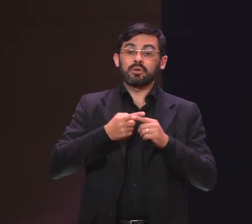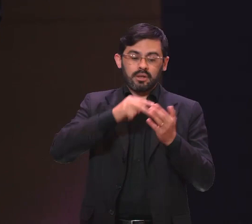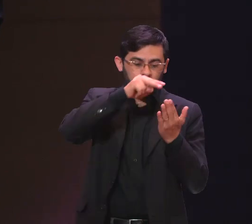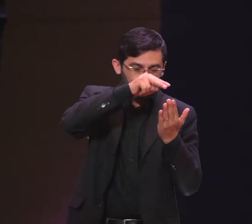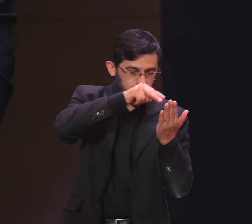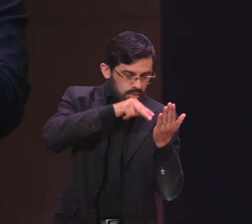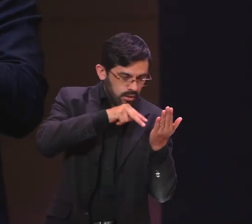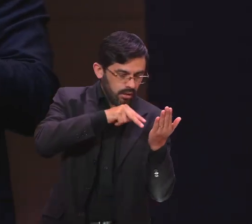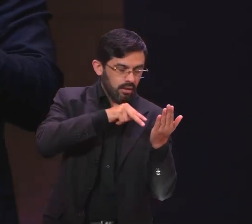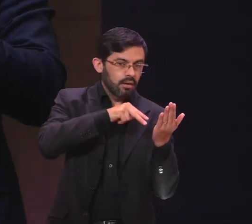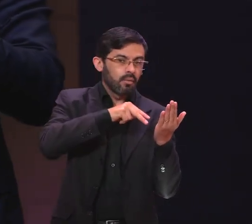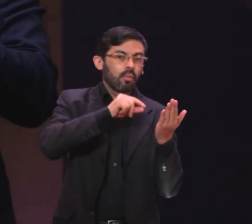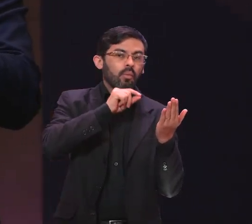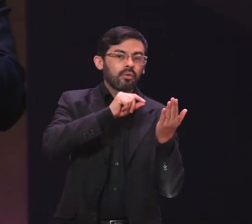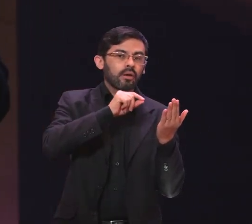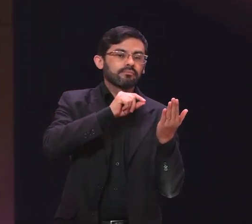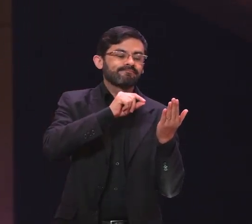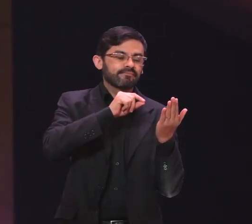palavra